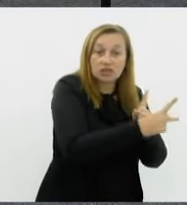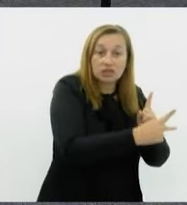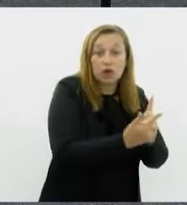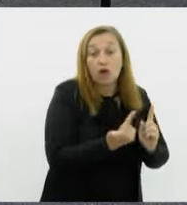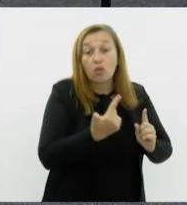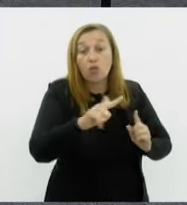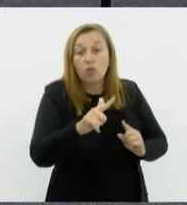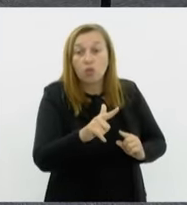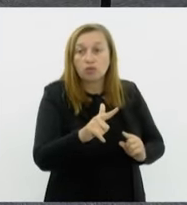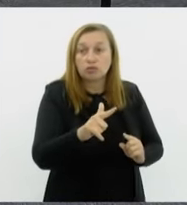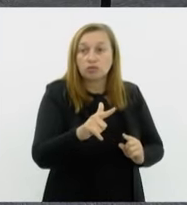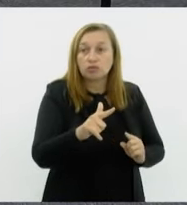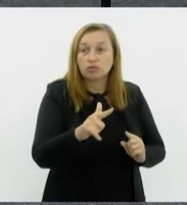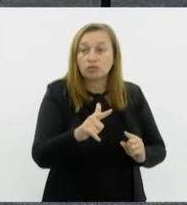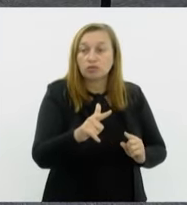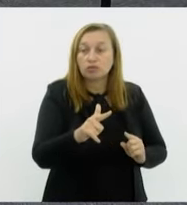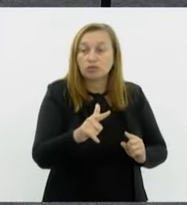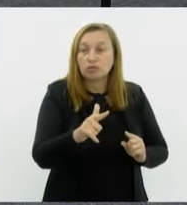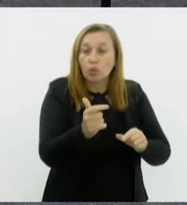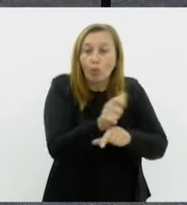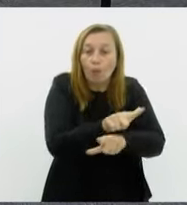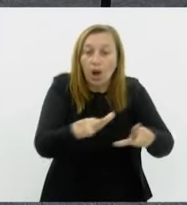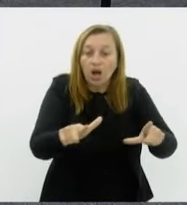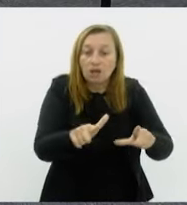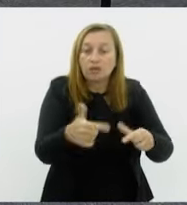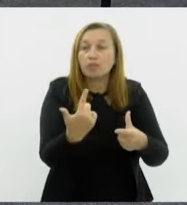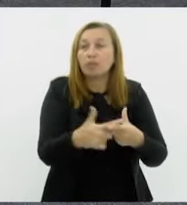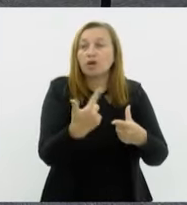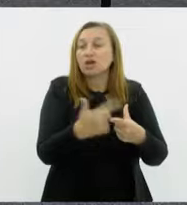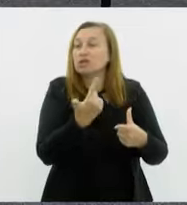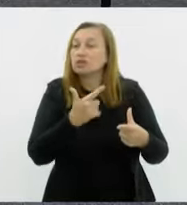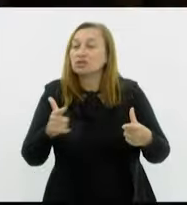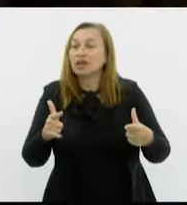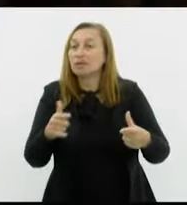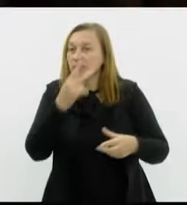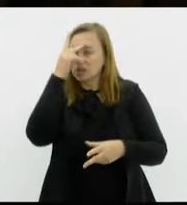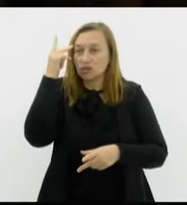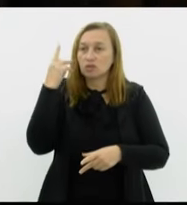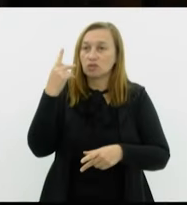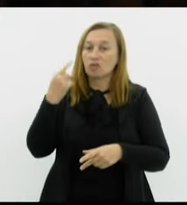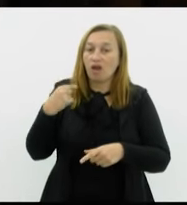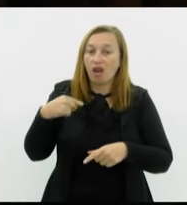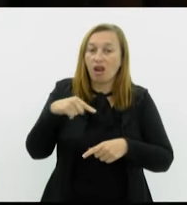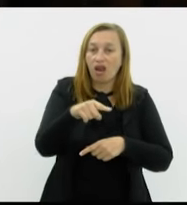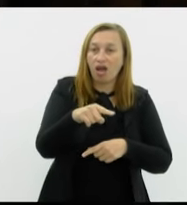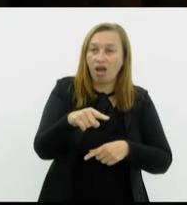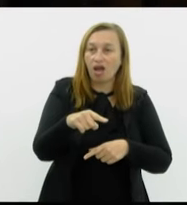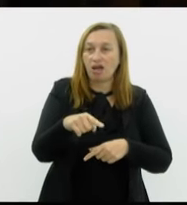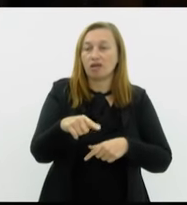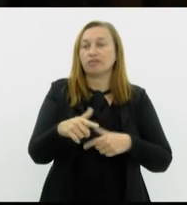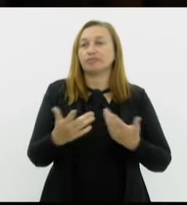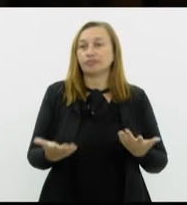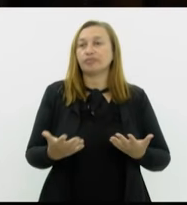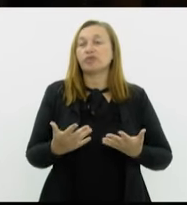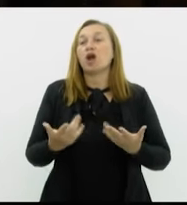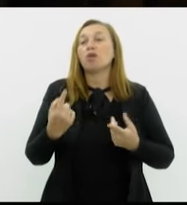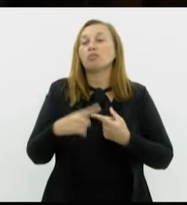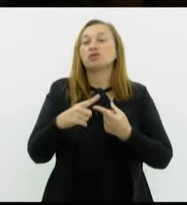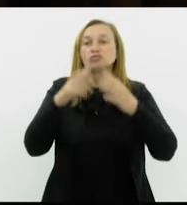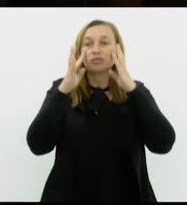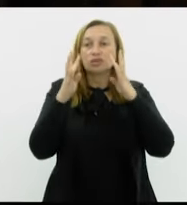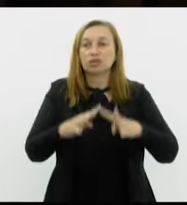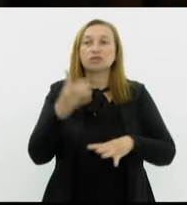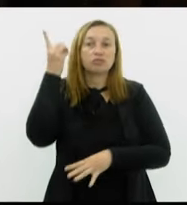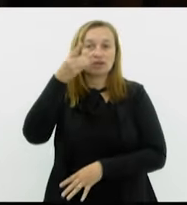porque não entra ninguém lá, pô. É só essa parte. Então, presidente, deputado Luiz Paulo, por que eu estou chamando a atenção disso, deputado Luiz